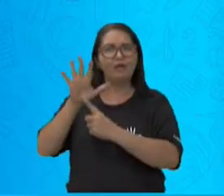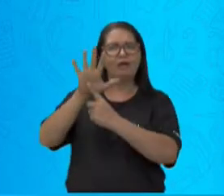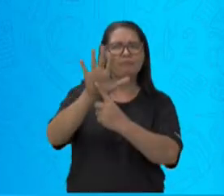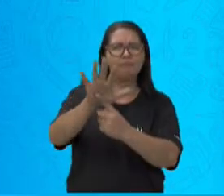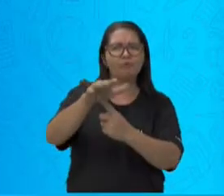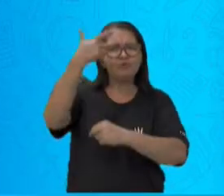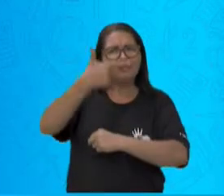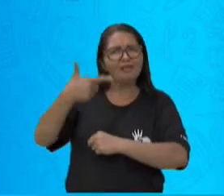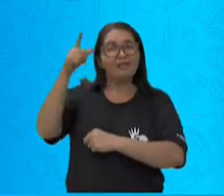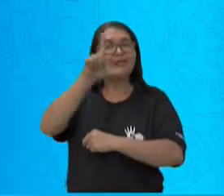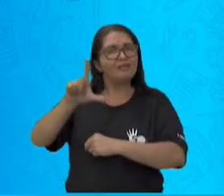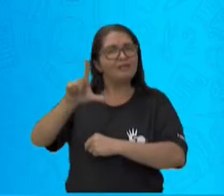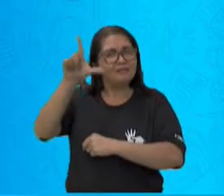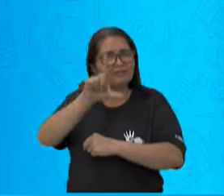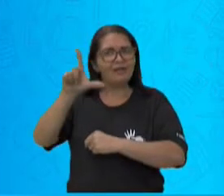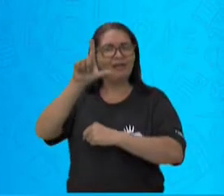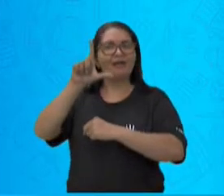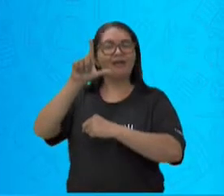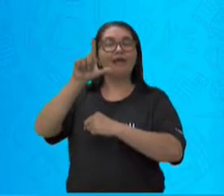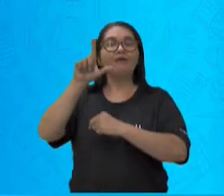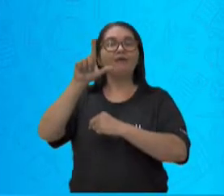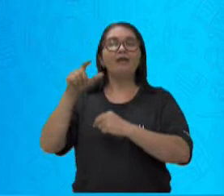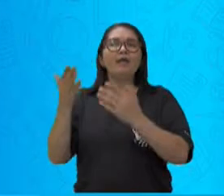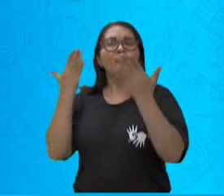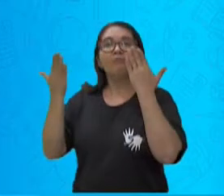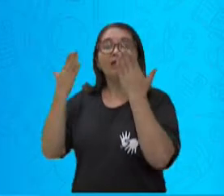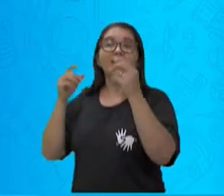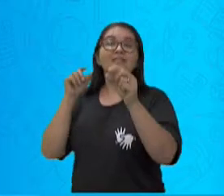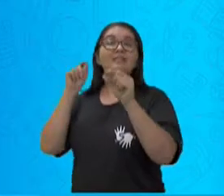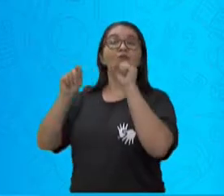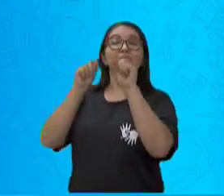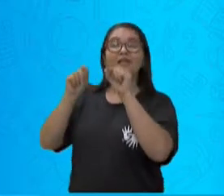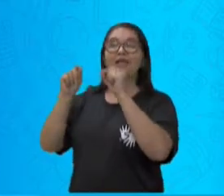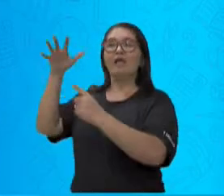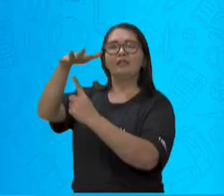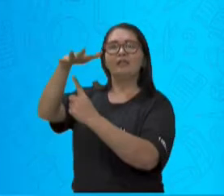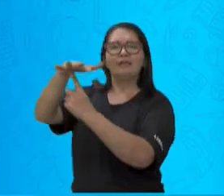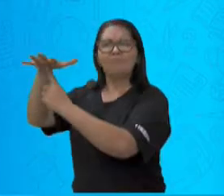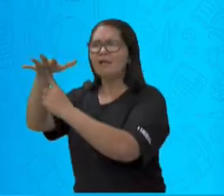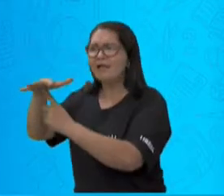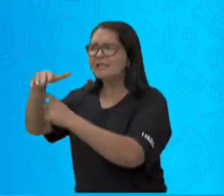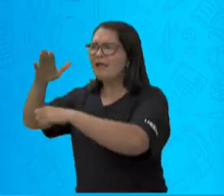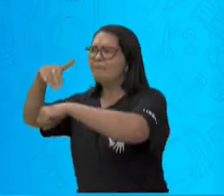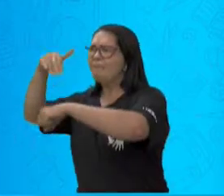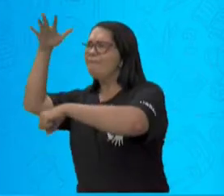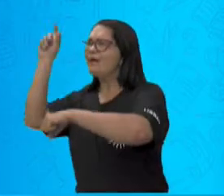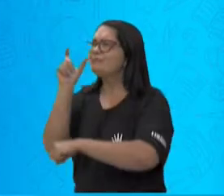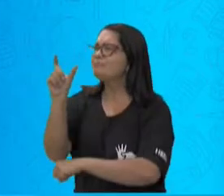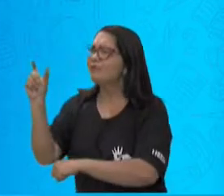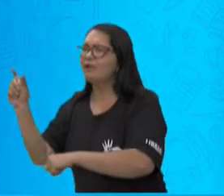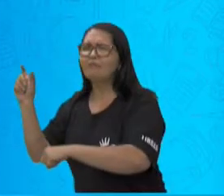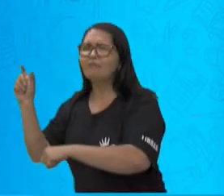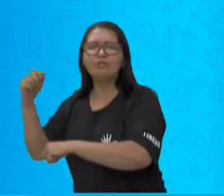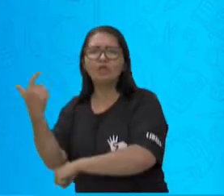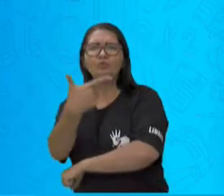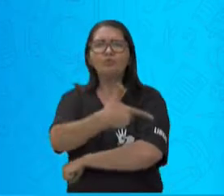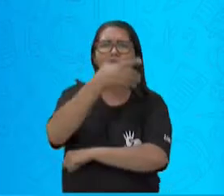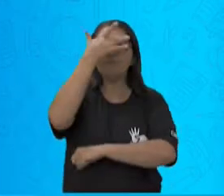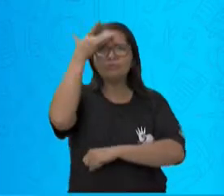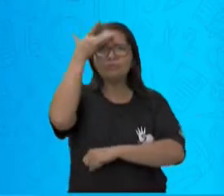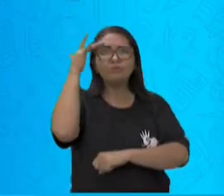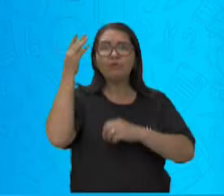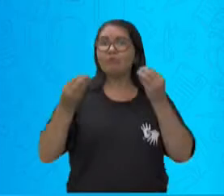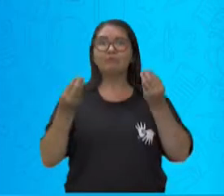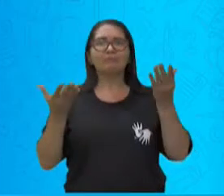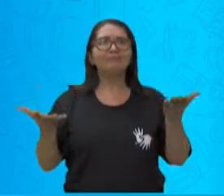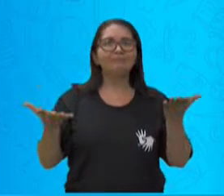Mais Palavras que Gente na Praça da Liberdade, tem como mote a poesia. Os textos dos alunos ganhadores do